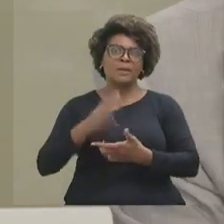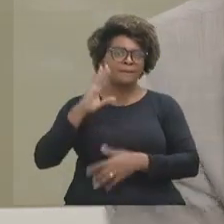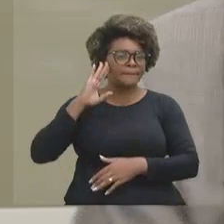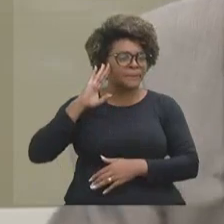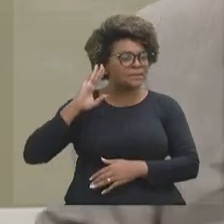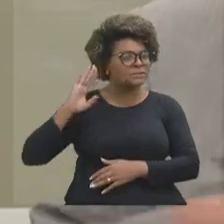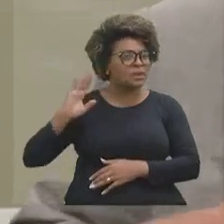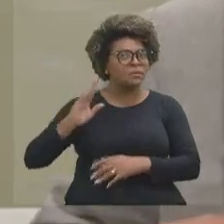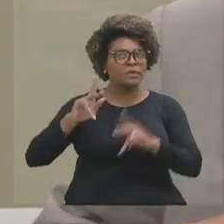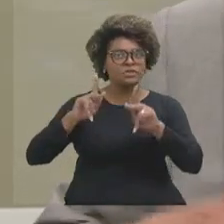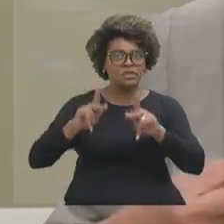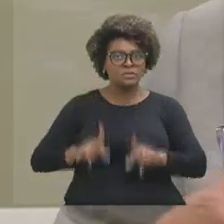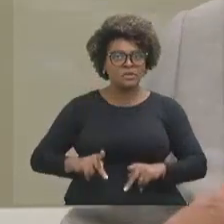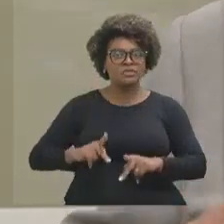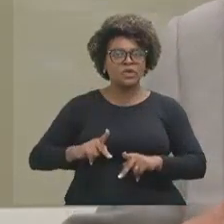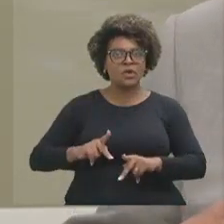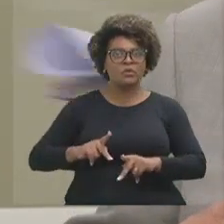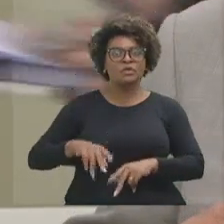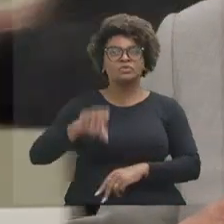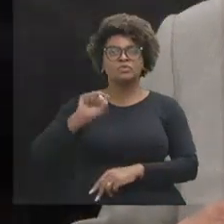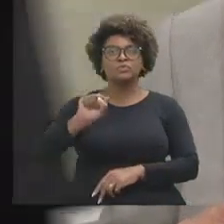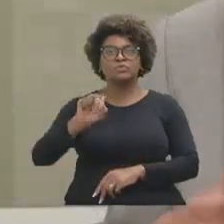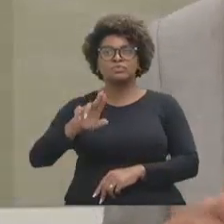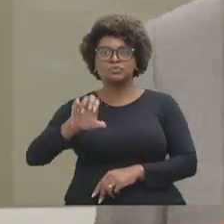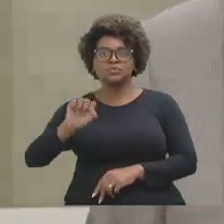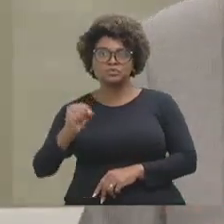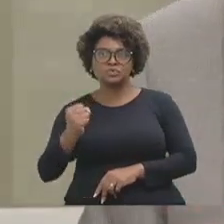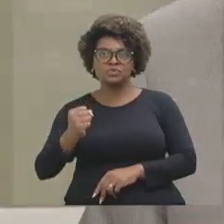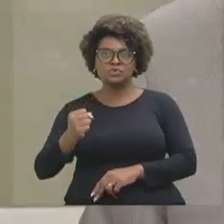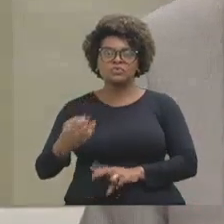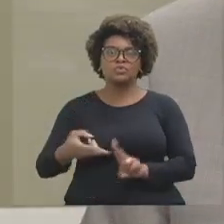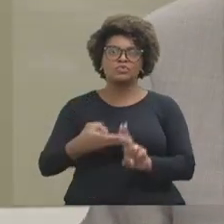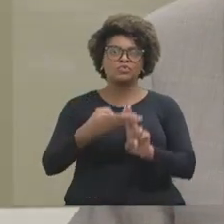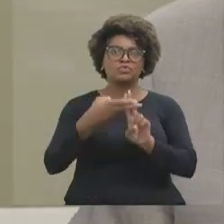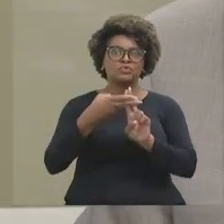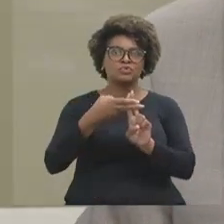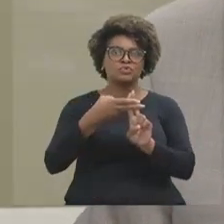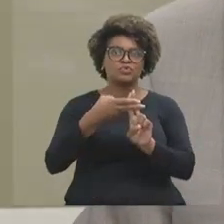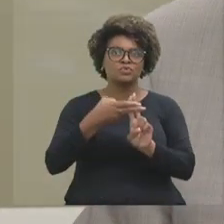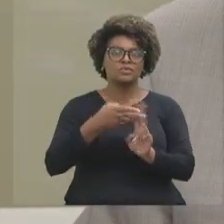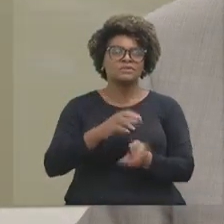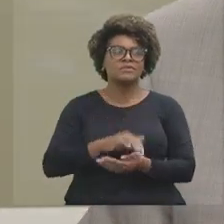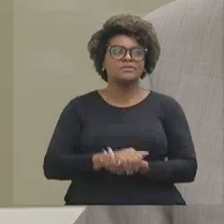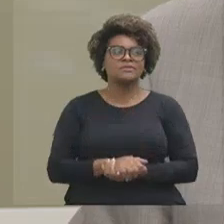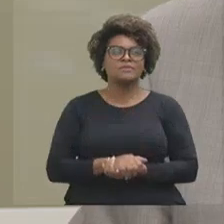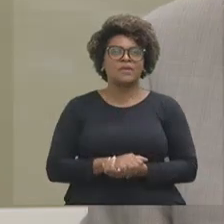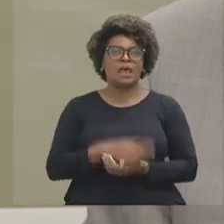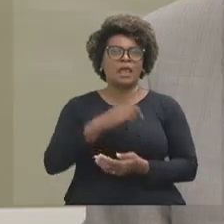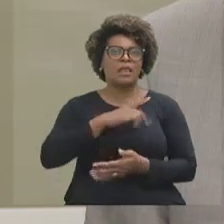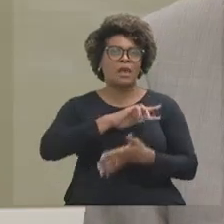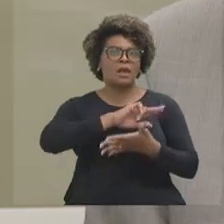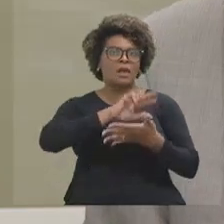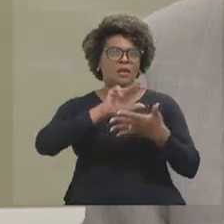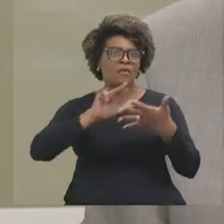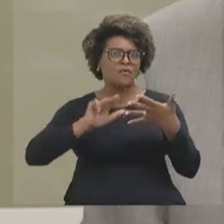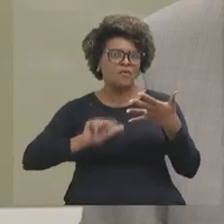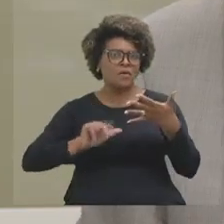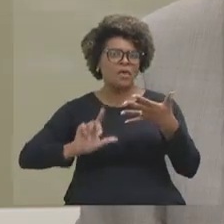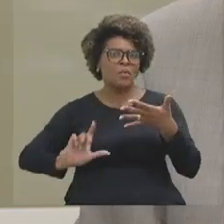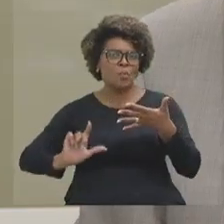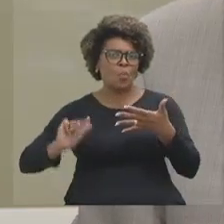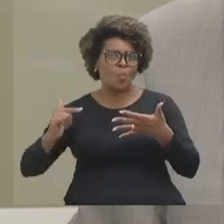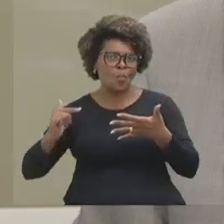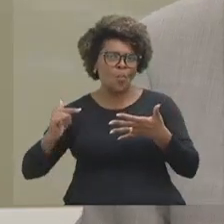pacientes do SUS então só para citar essas duas mas temos vários outros é